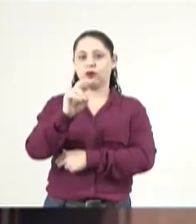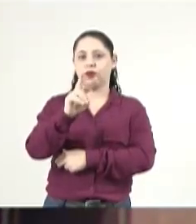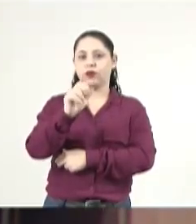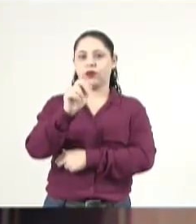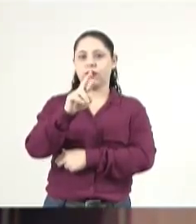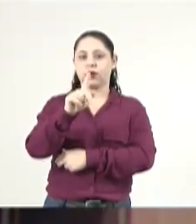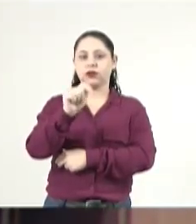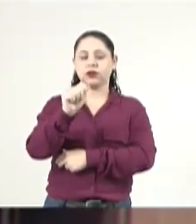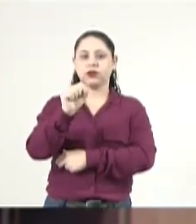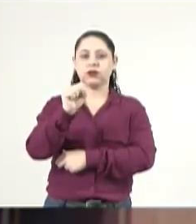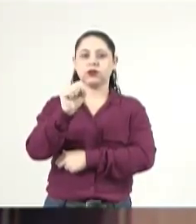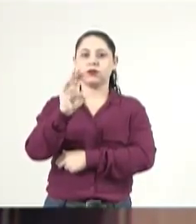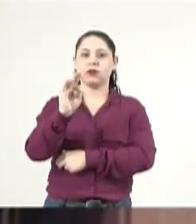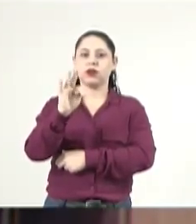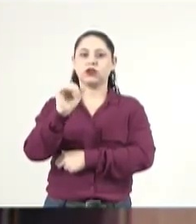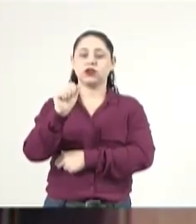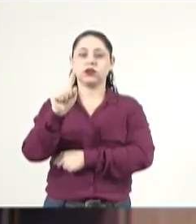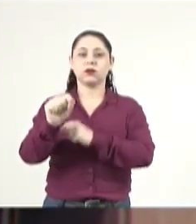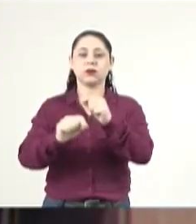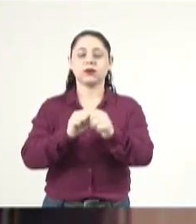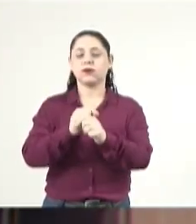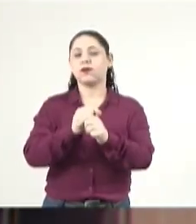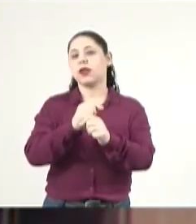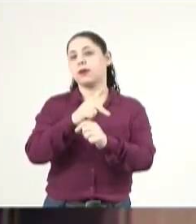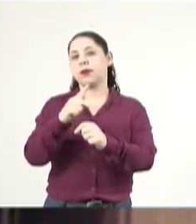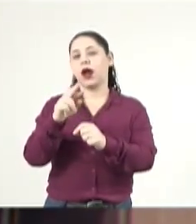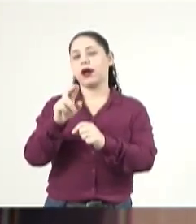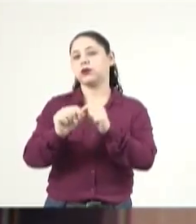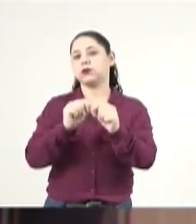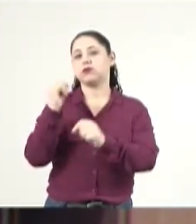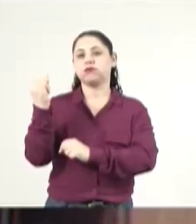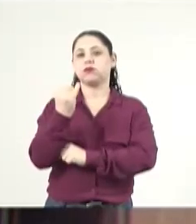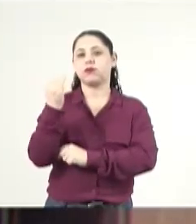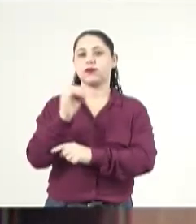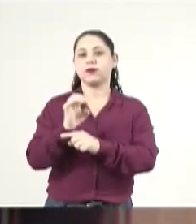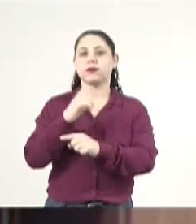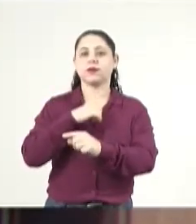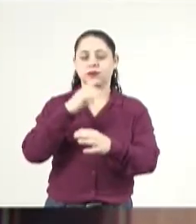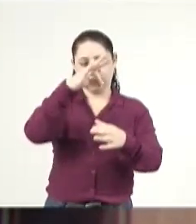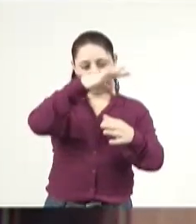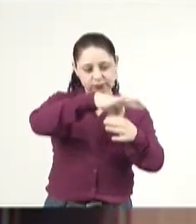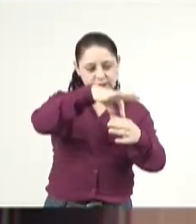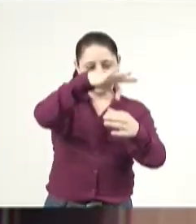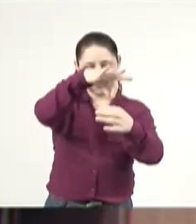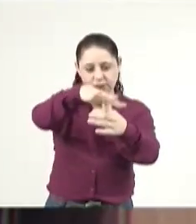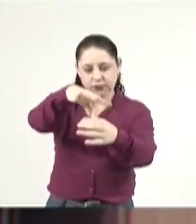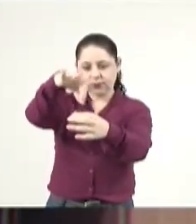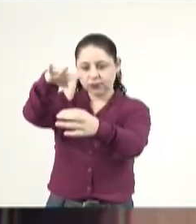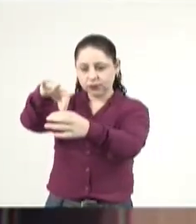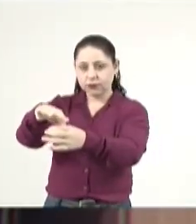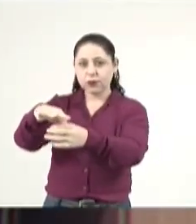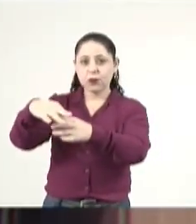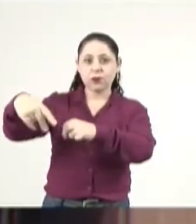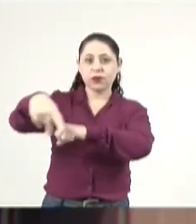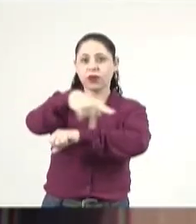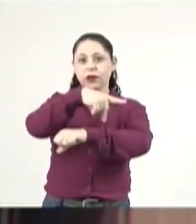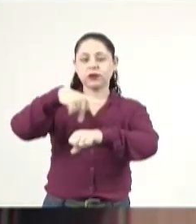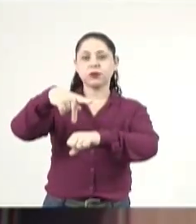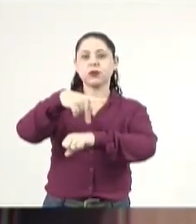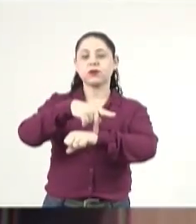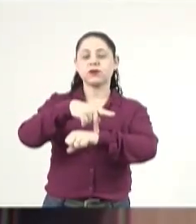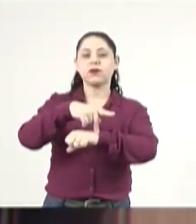uma RPPM importante do nosso estado. Também teremos plantio de mudas em parques, como o